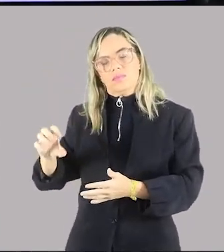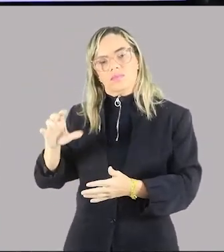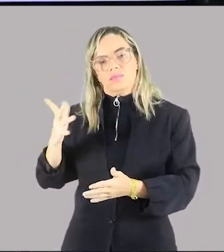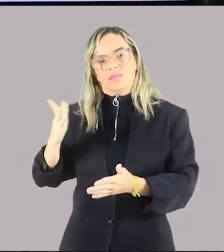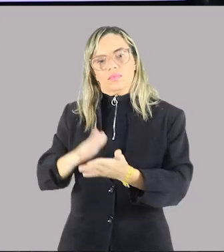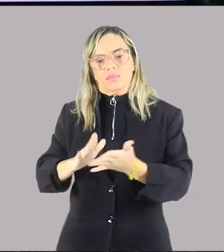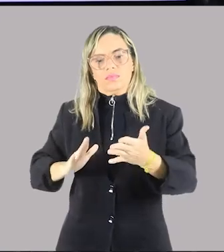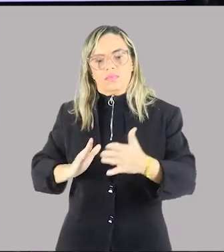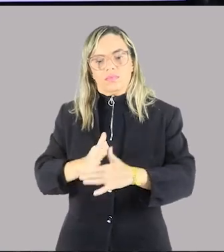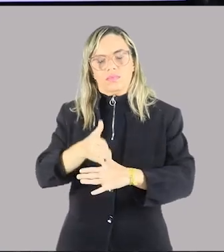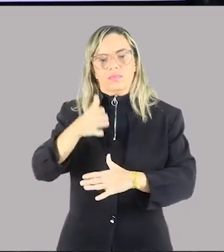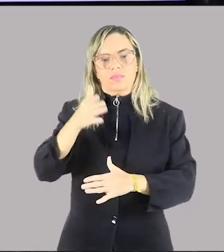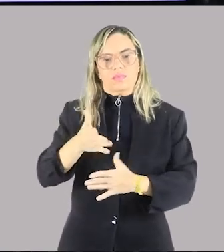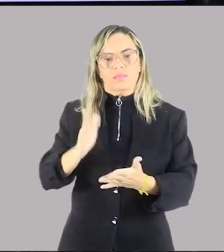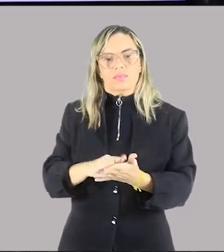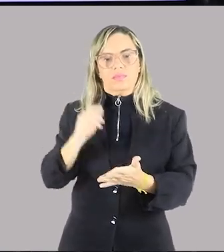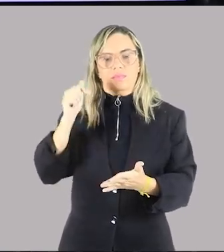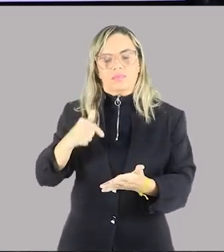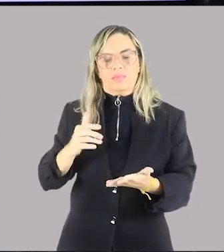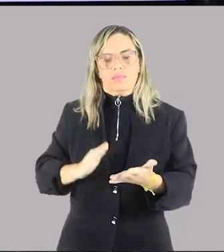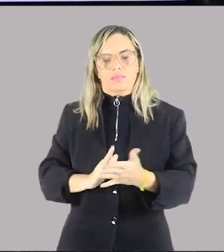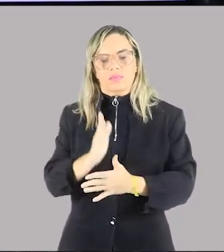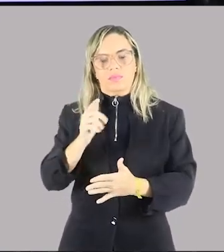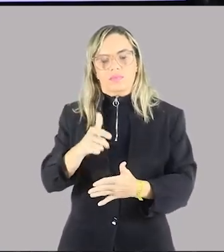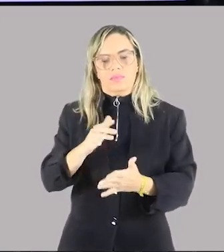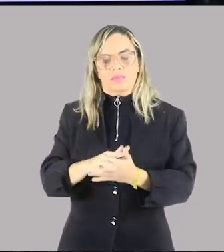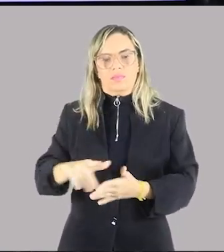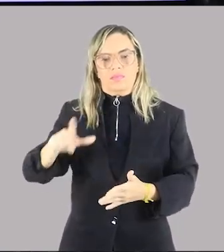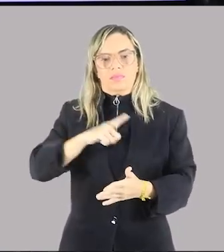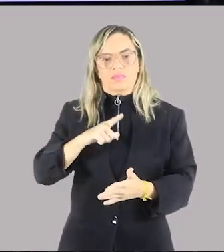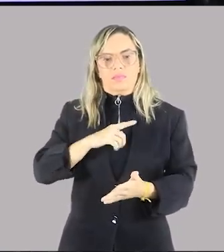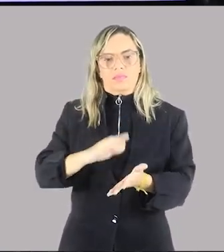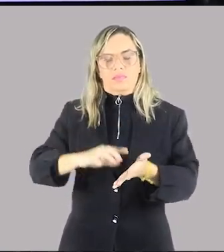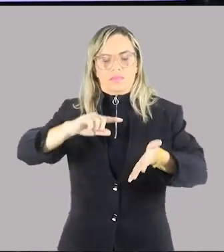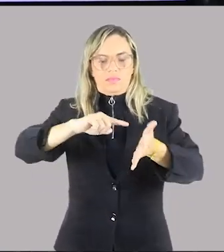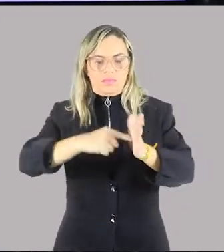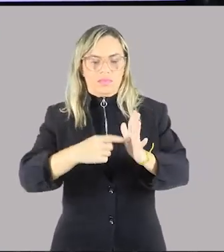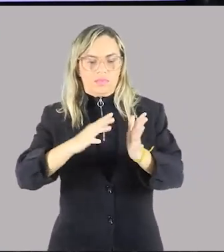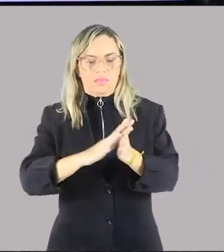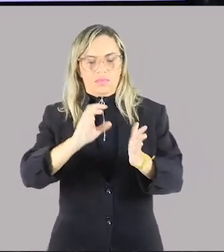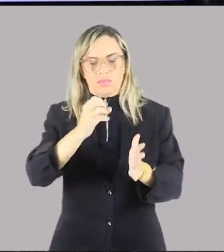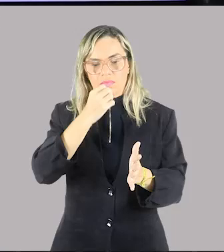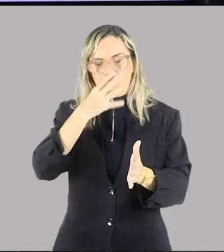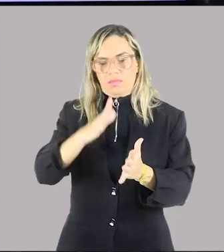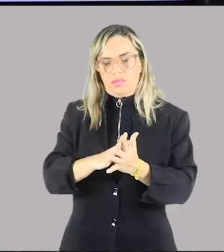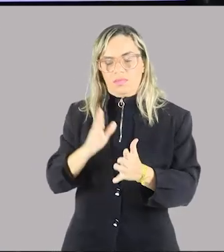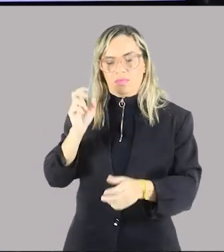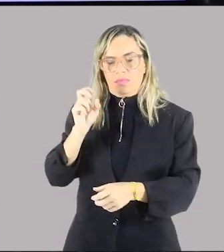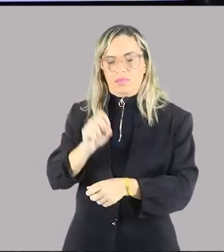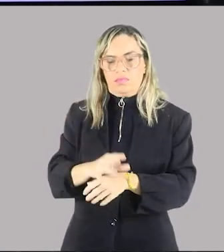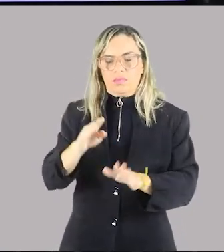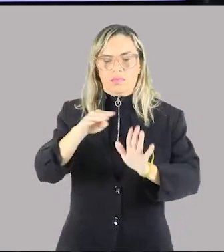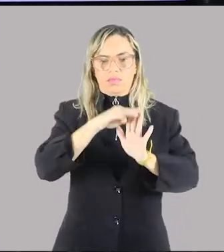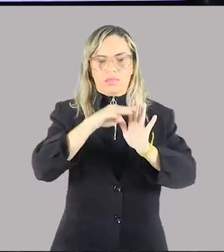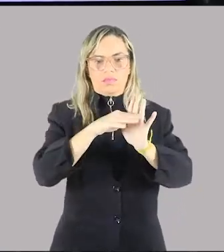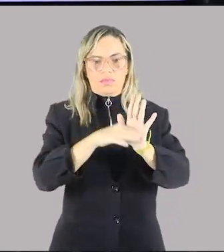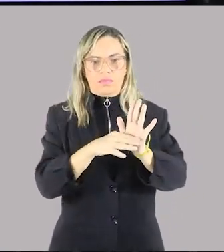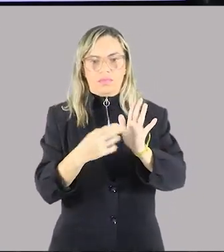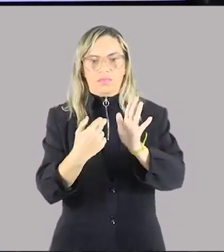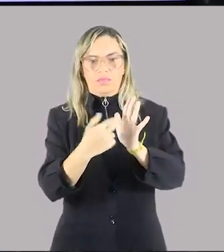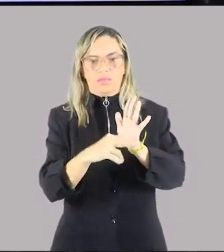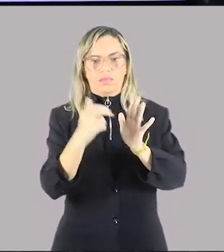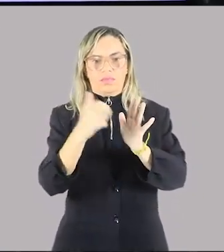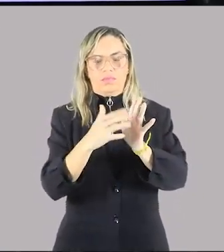concursados, aqueles que passaram no concurso público, aqueles que obtiveram nota suficiente para estar dentro das vagas oferecidas por aquele